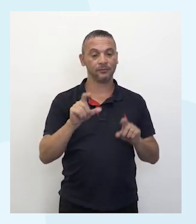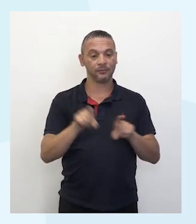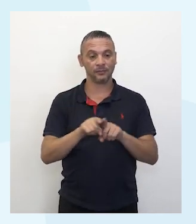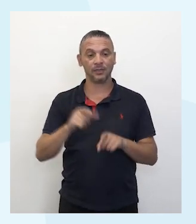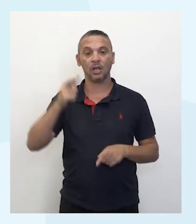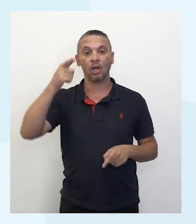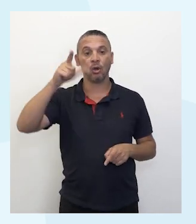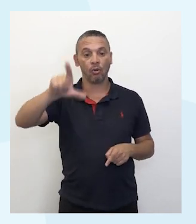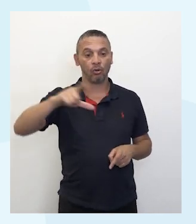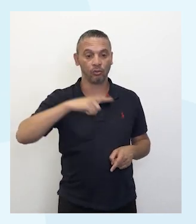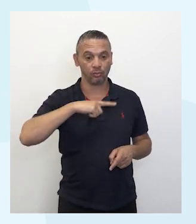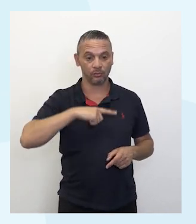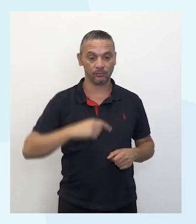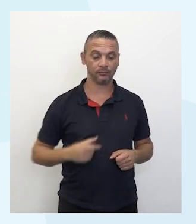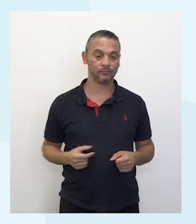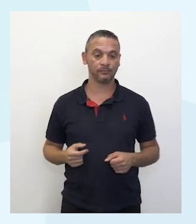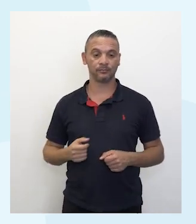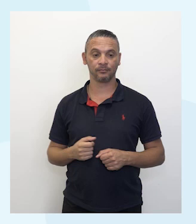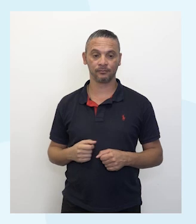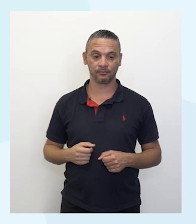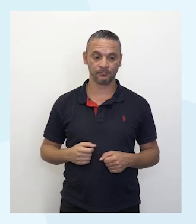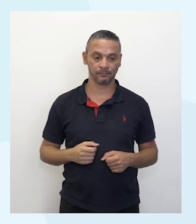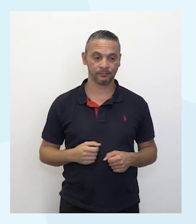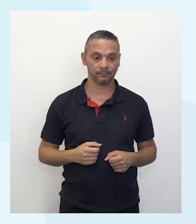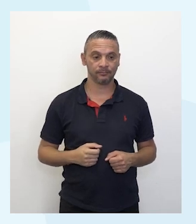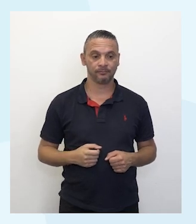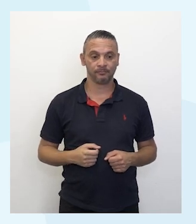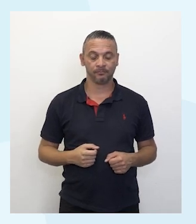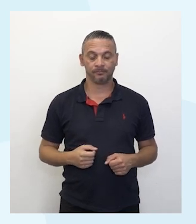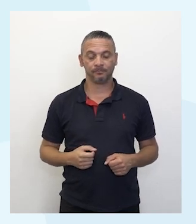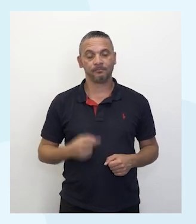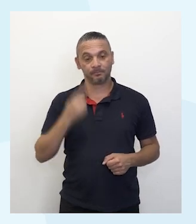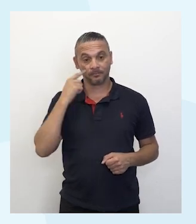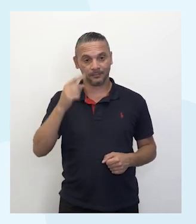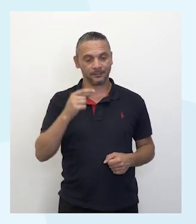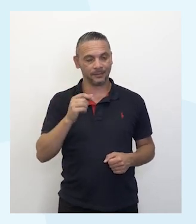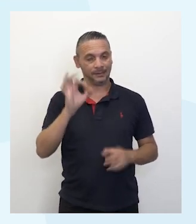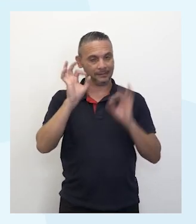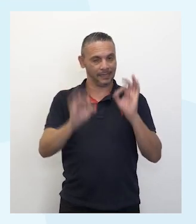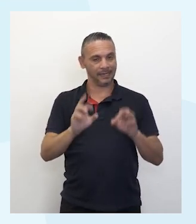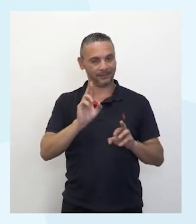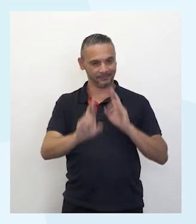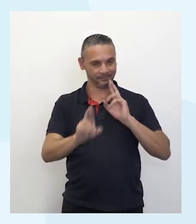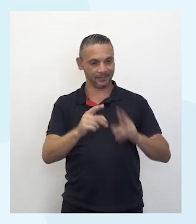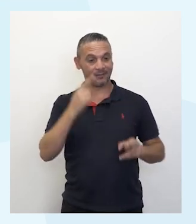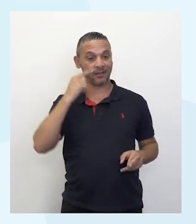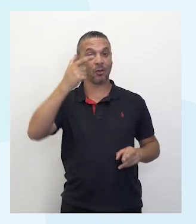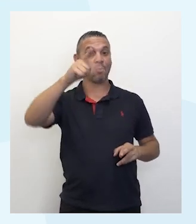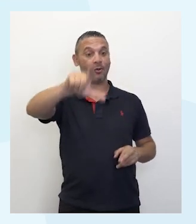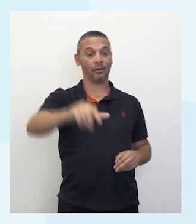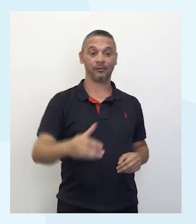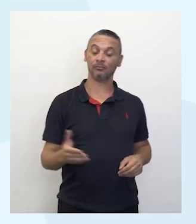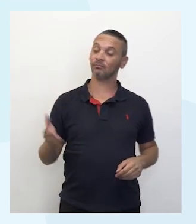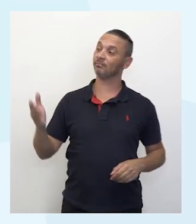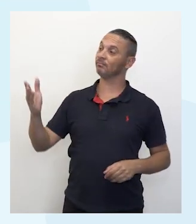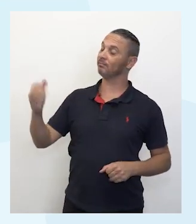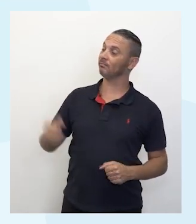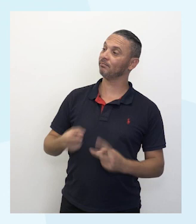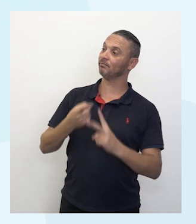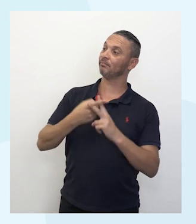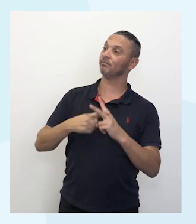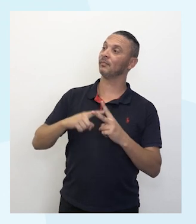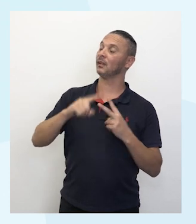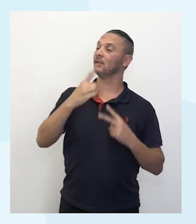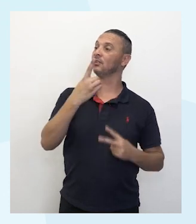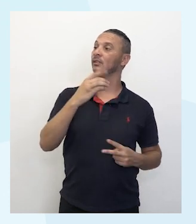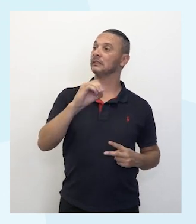para o próximo. Deixa eu apagar aqui. Espero que vocês tenham acertado aí. Vamos para o próximo. E agora, calcule as radiciações